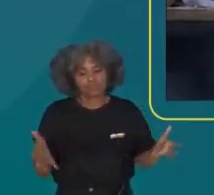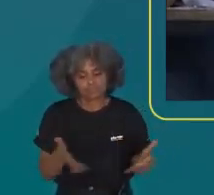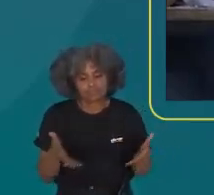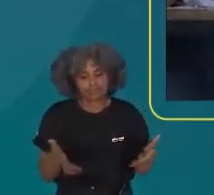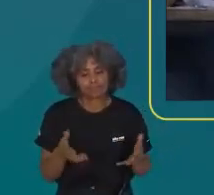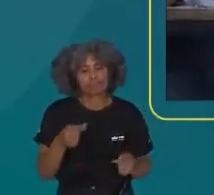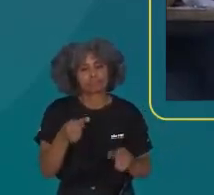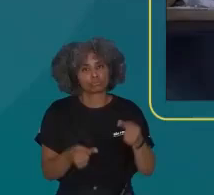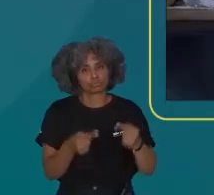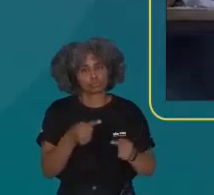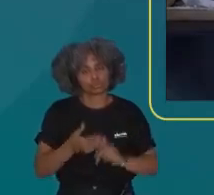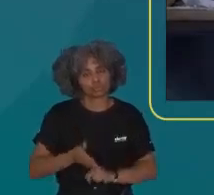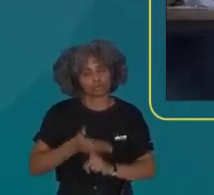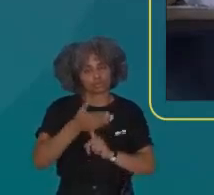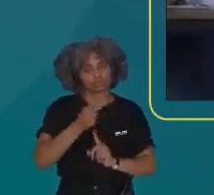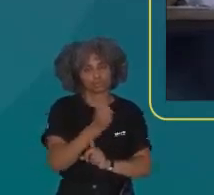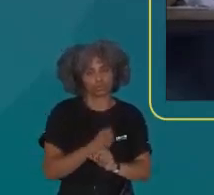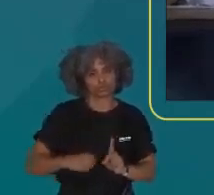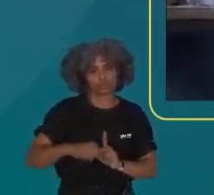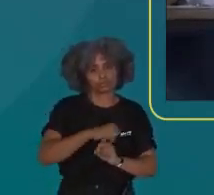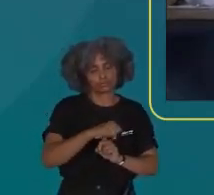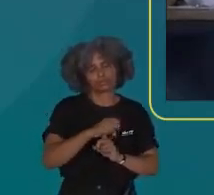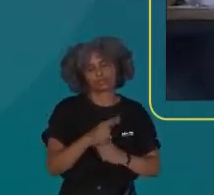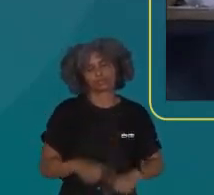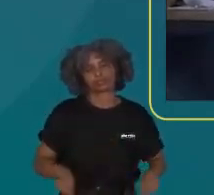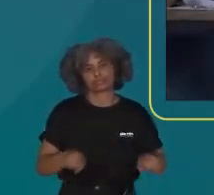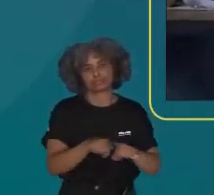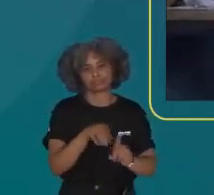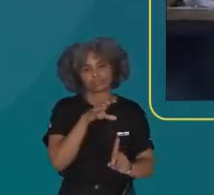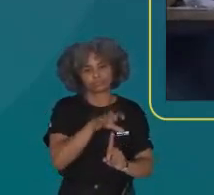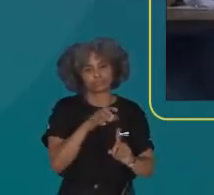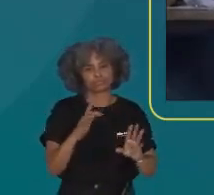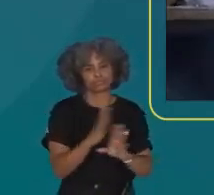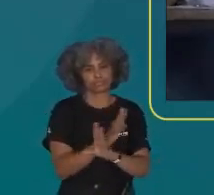de tecnologia social e o uso da cidade. Esse tem